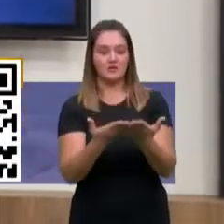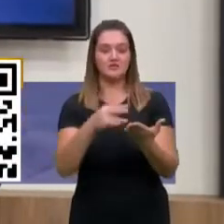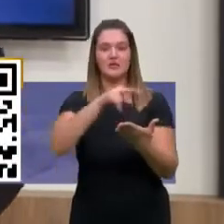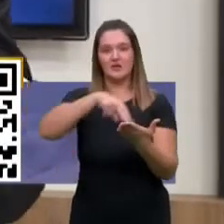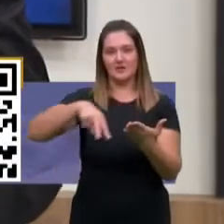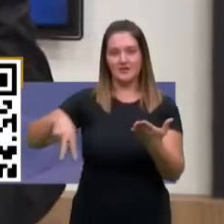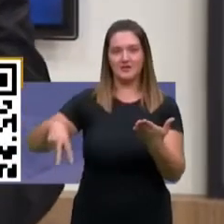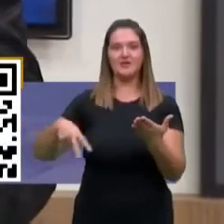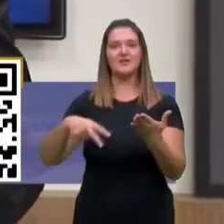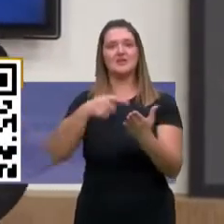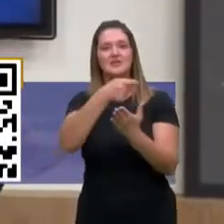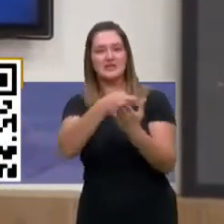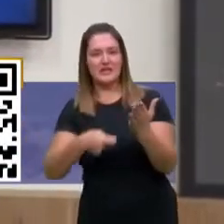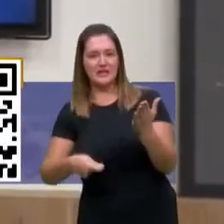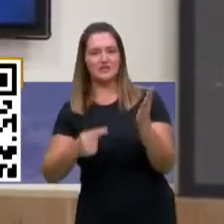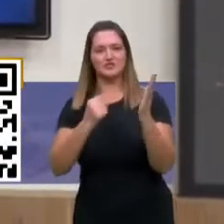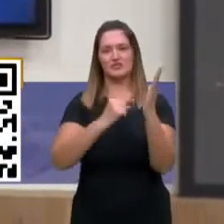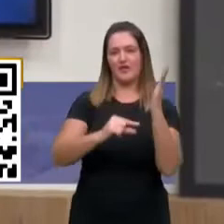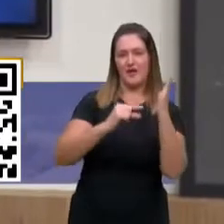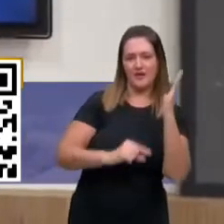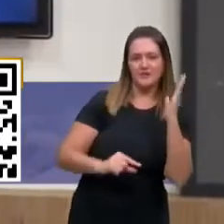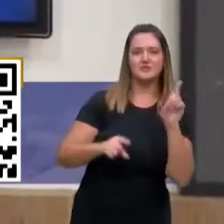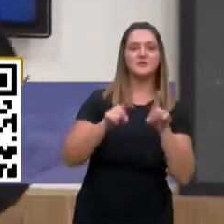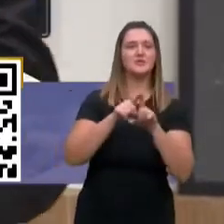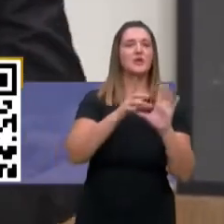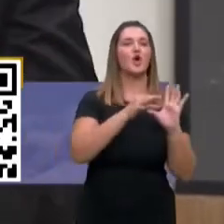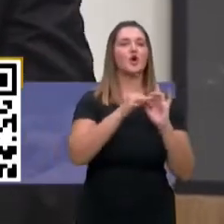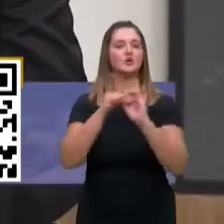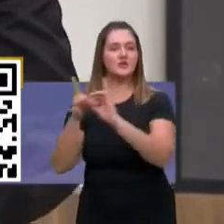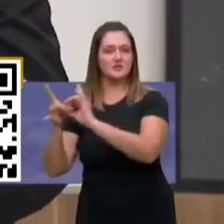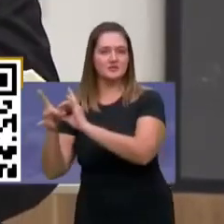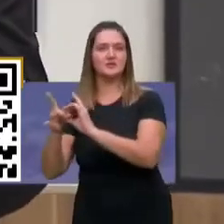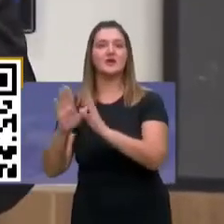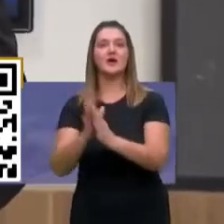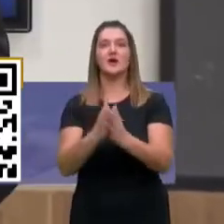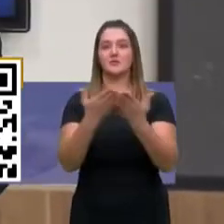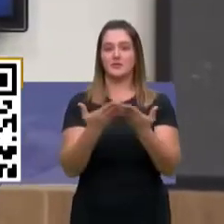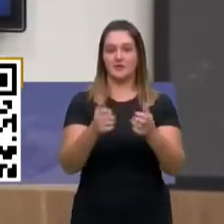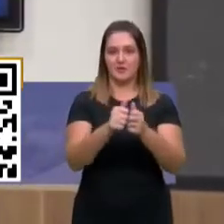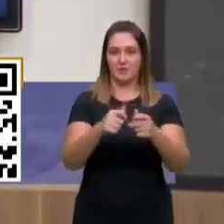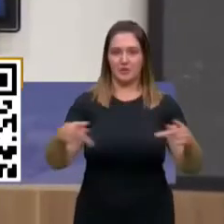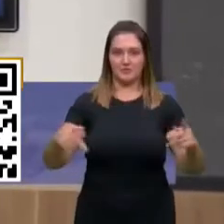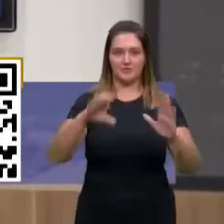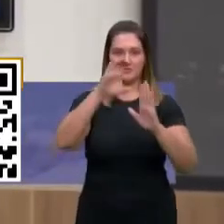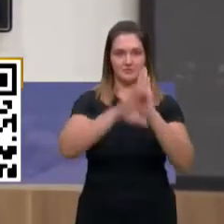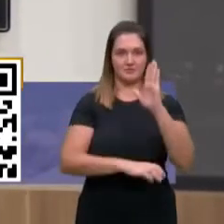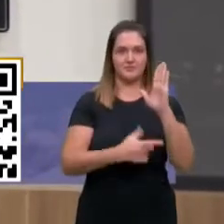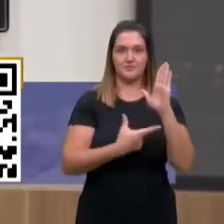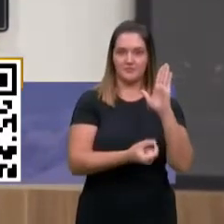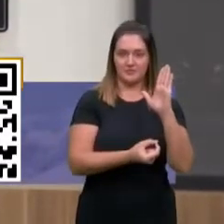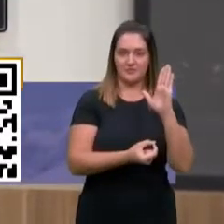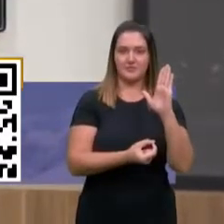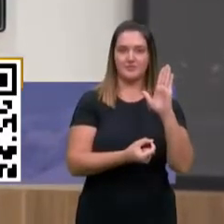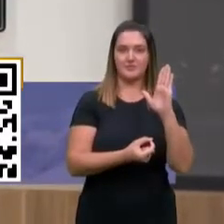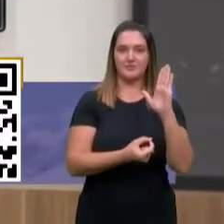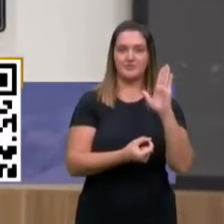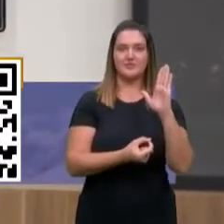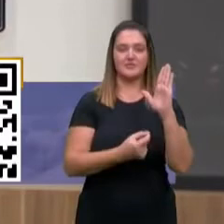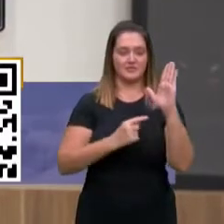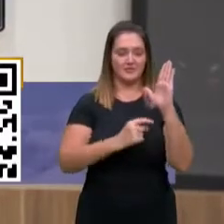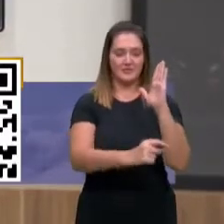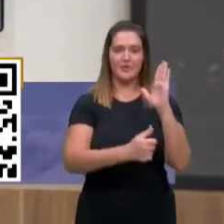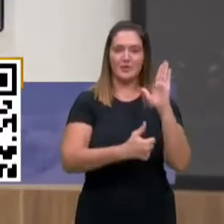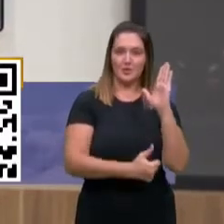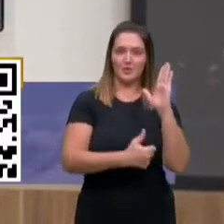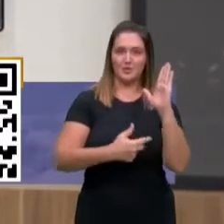para considerar texto, versos e também o contexto. Vamos abrir a Bíblia primeiro em Apocalipse capítulo 20 e vamos ler